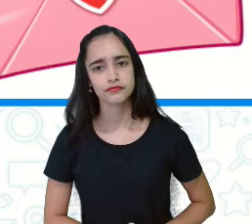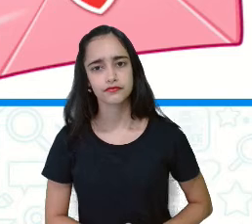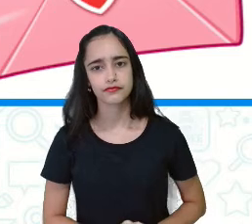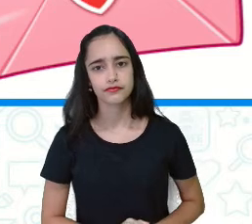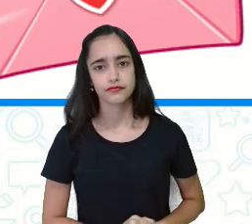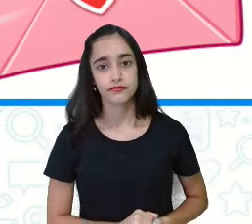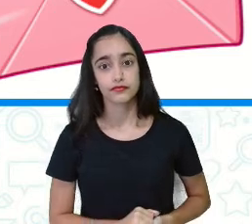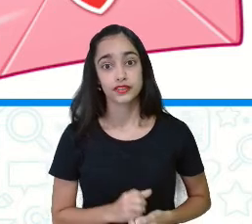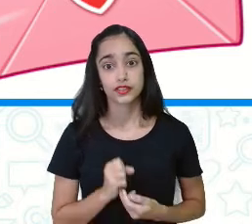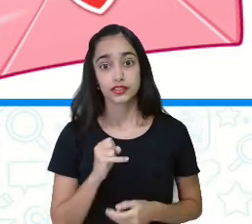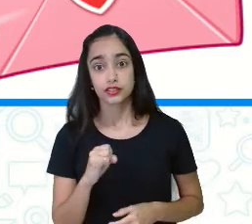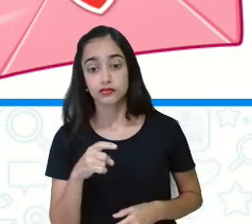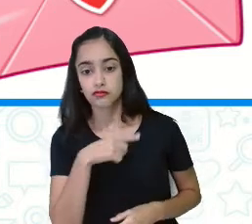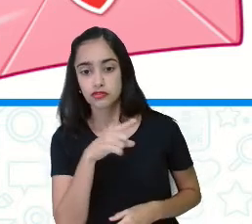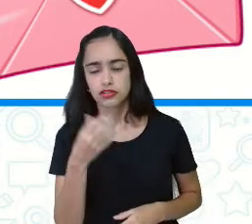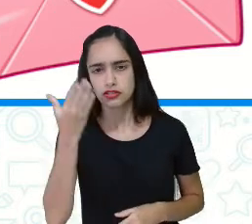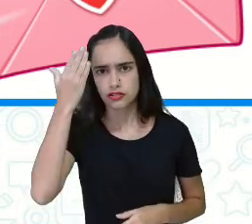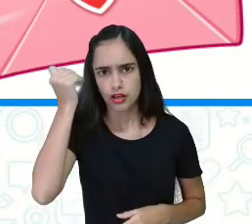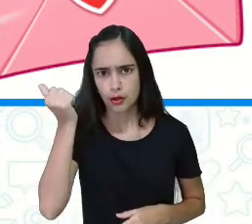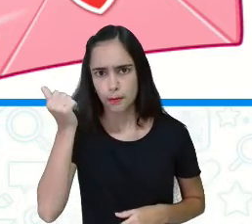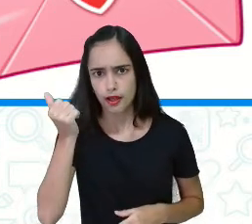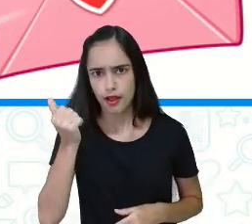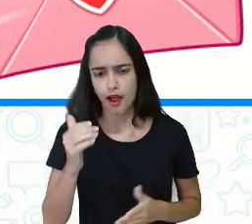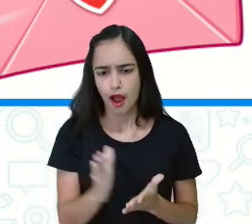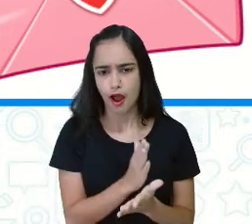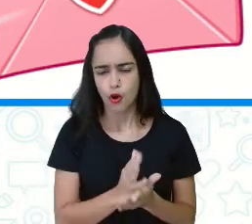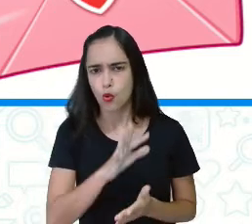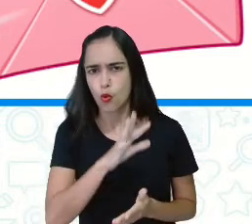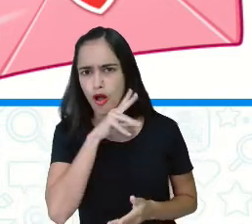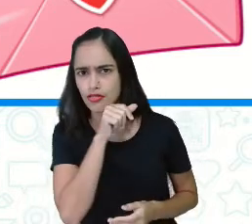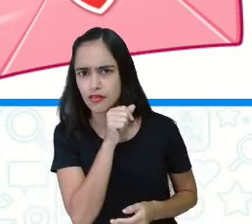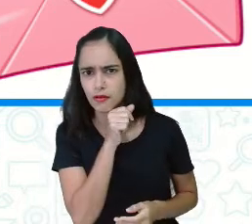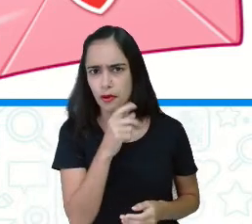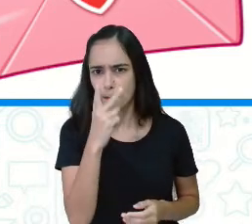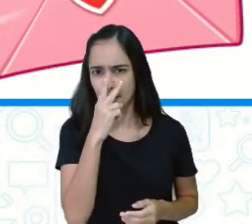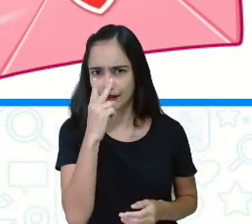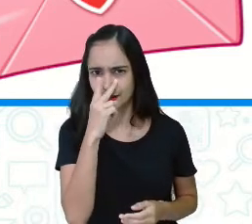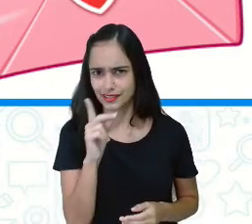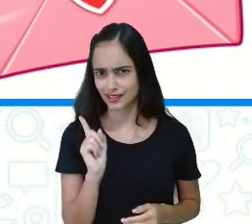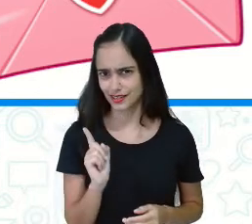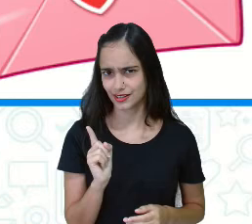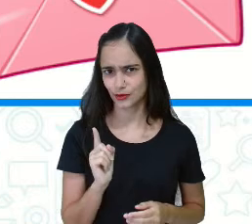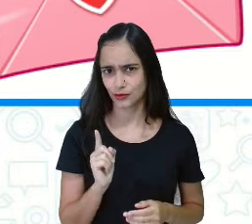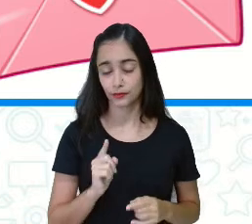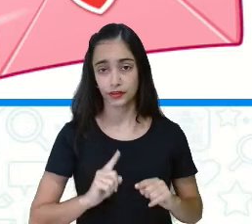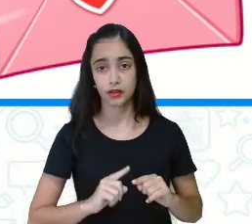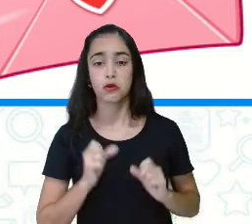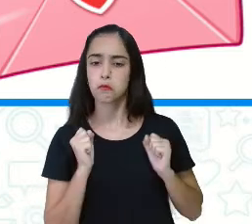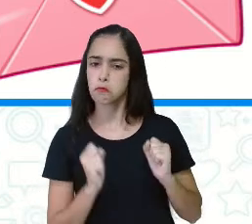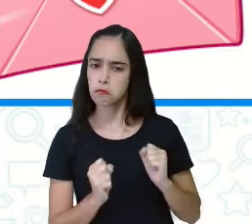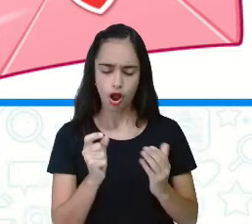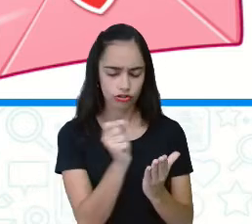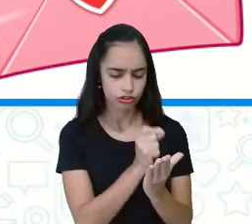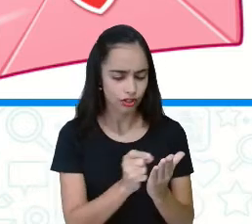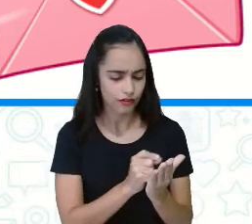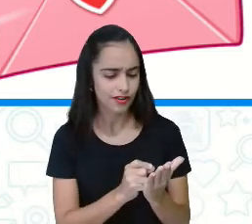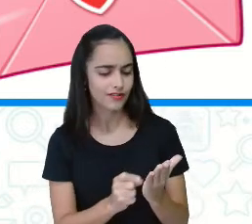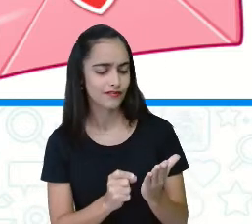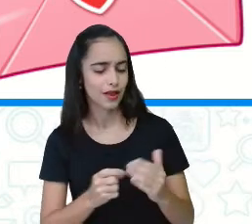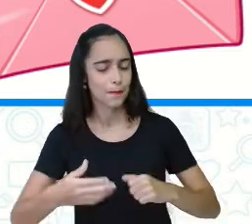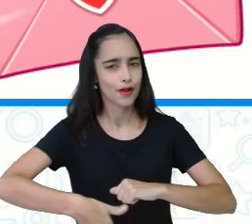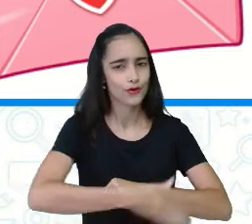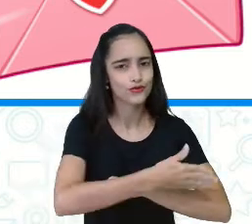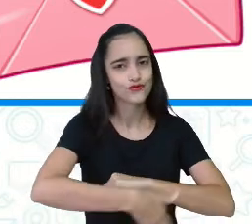Quem souber de um burrinho desses, pode escrever para as ruas das casas, número